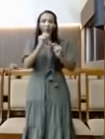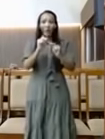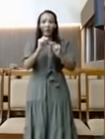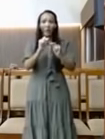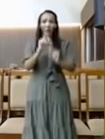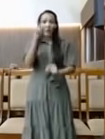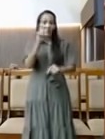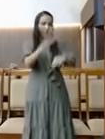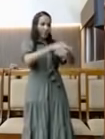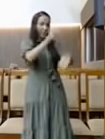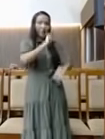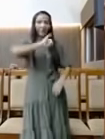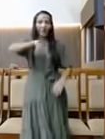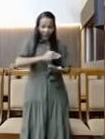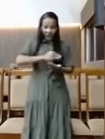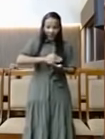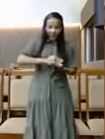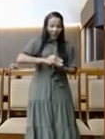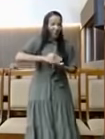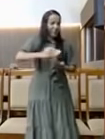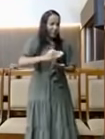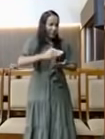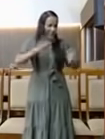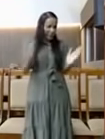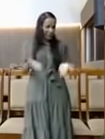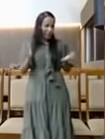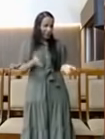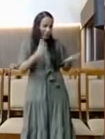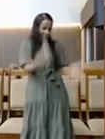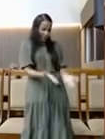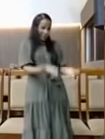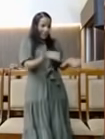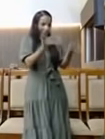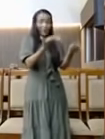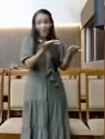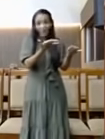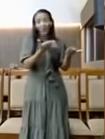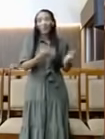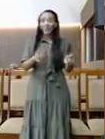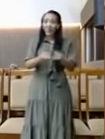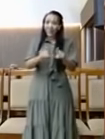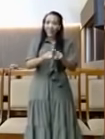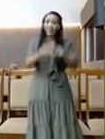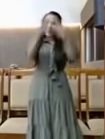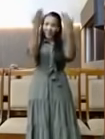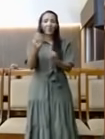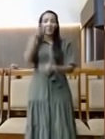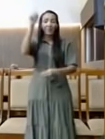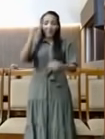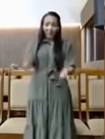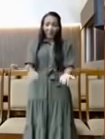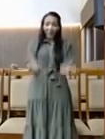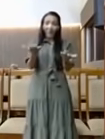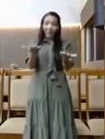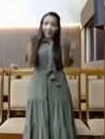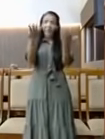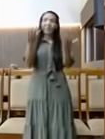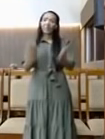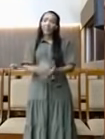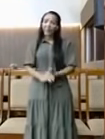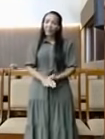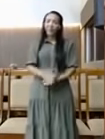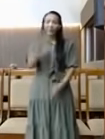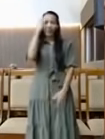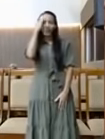eu começo te exaltar perante o povo é Deus que começa a te exaltar e começa a te levantar não é você não então é o seguinte